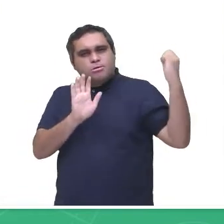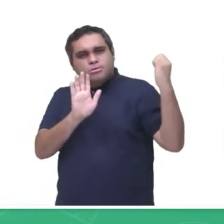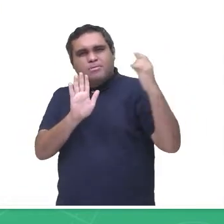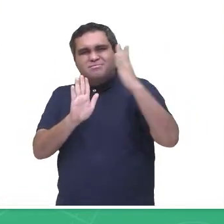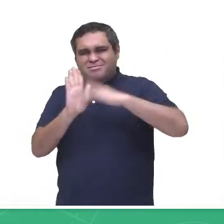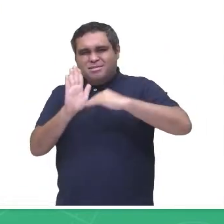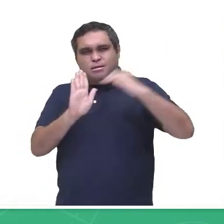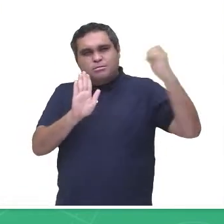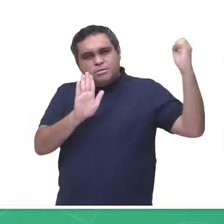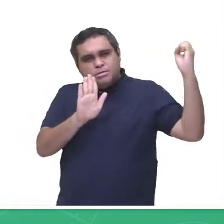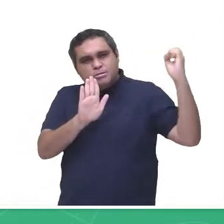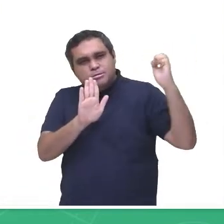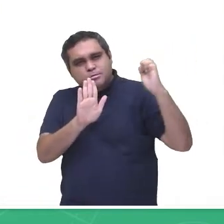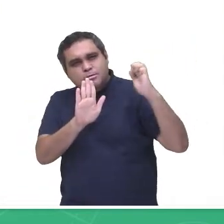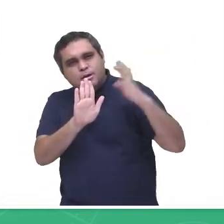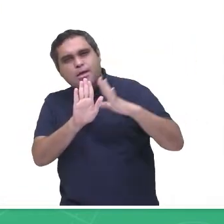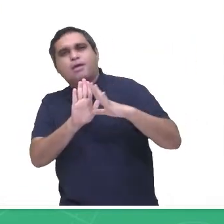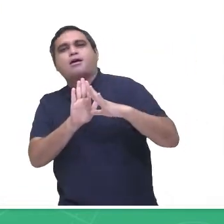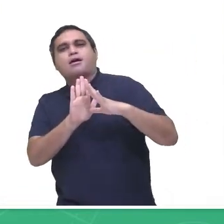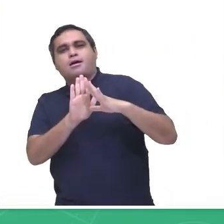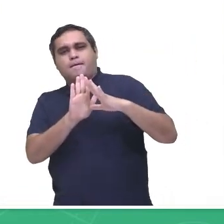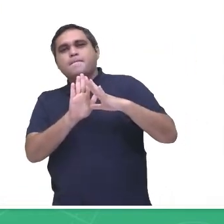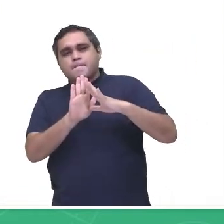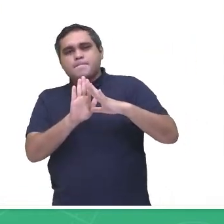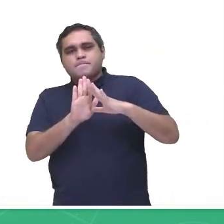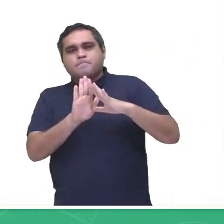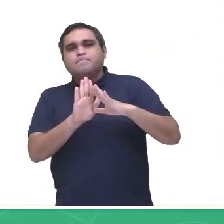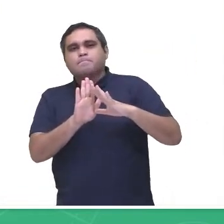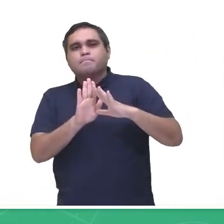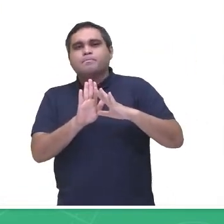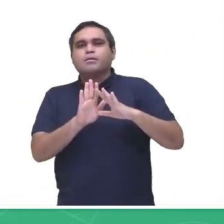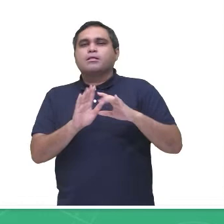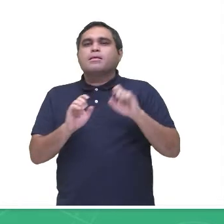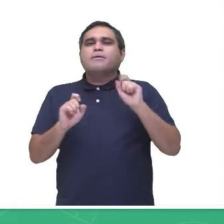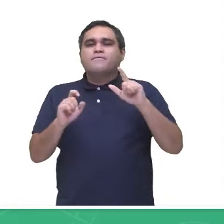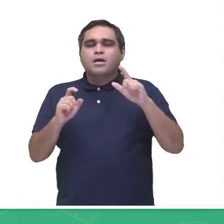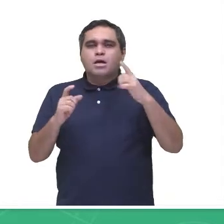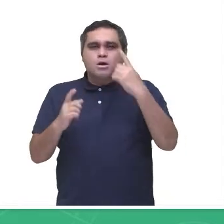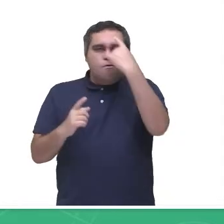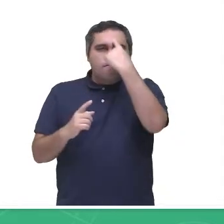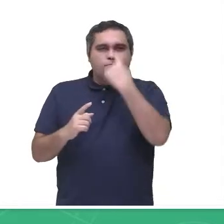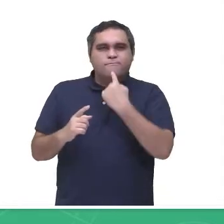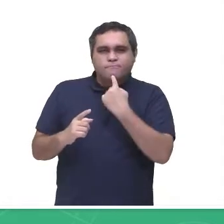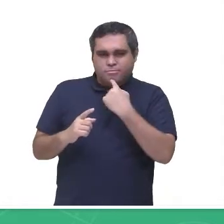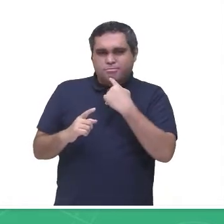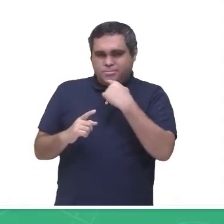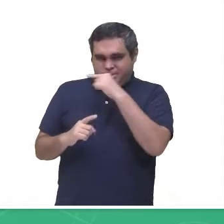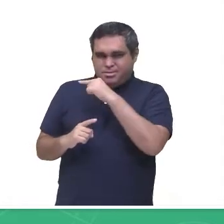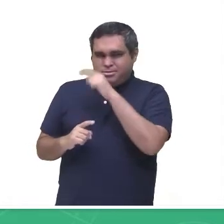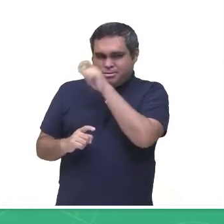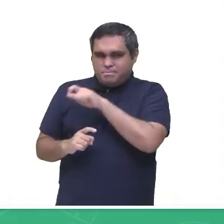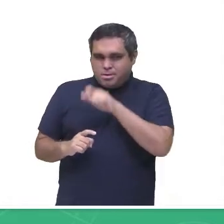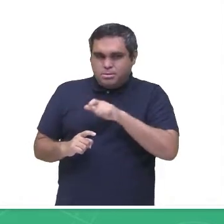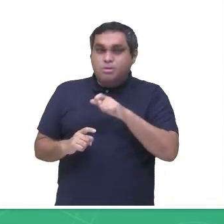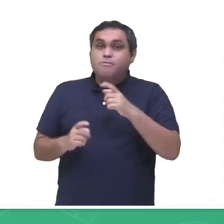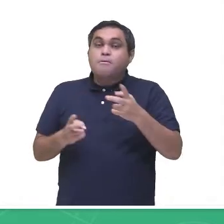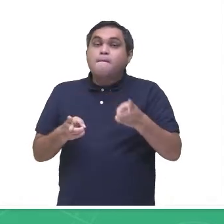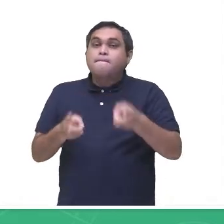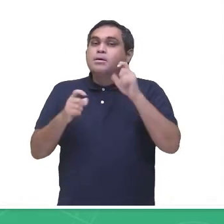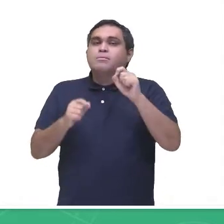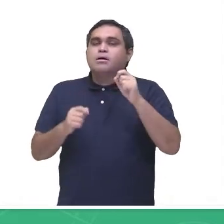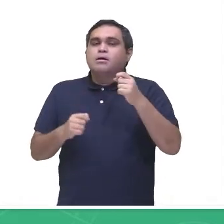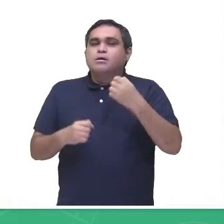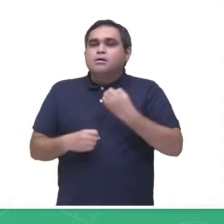diagonal. Observando as faces de cada personagem, você vai ver a questão da emoção que